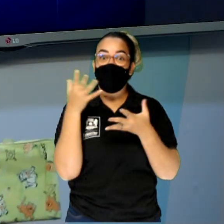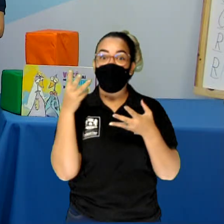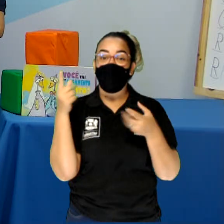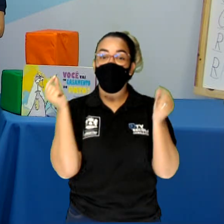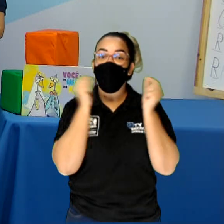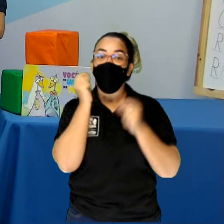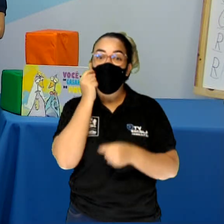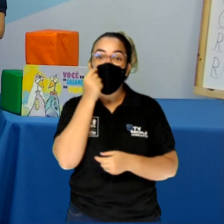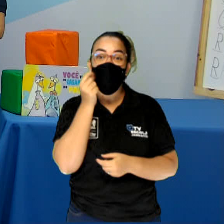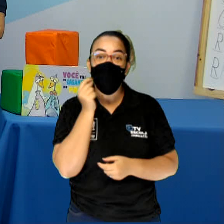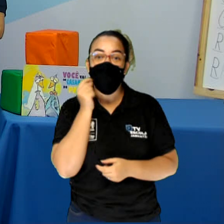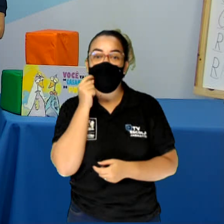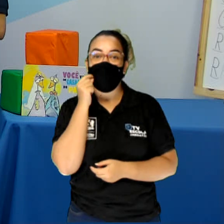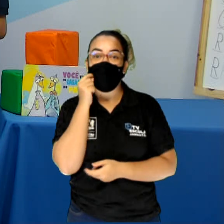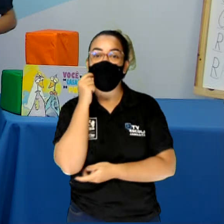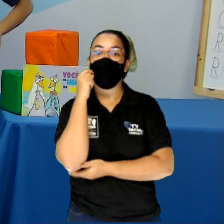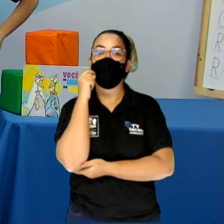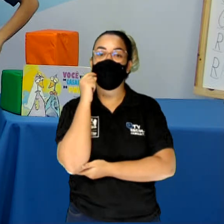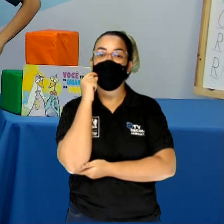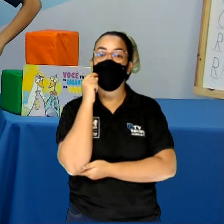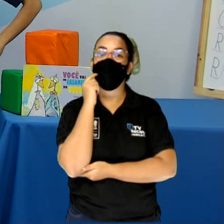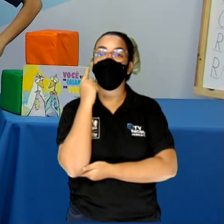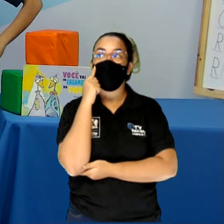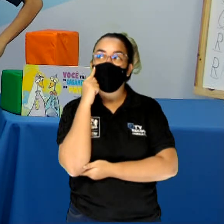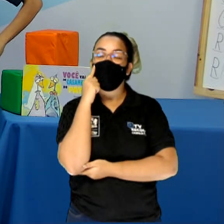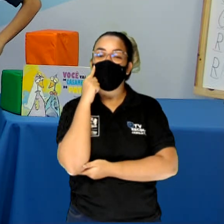rata. Como é que a rata faz?